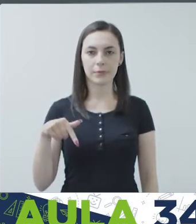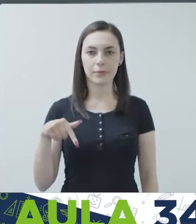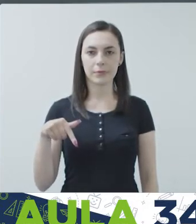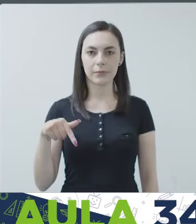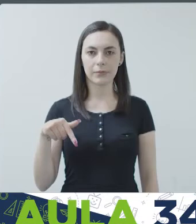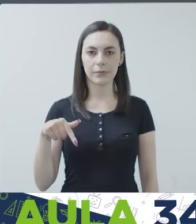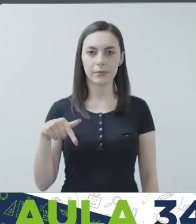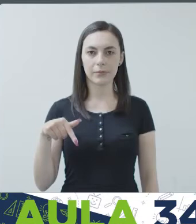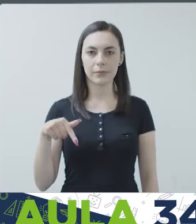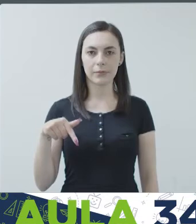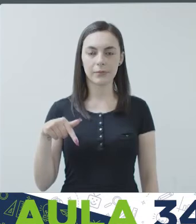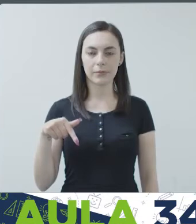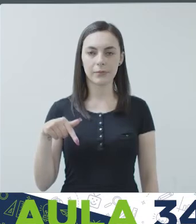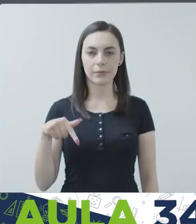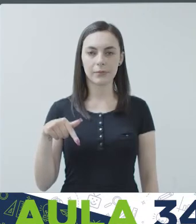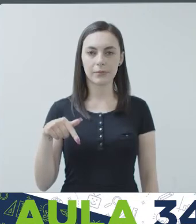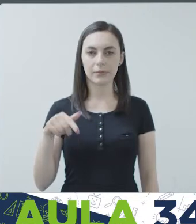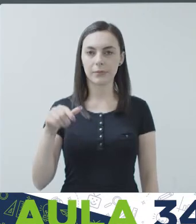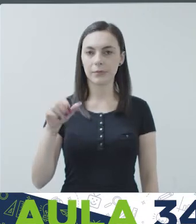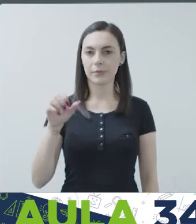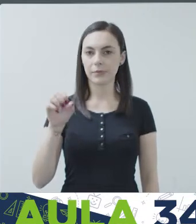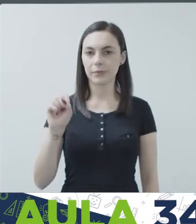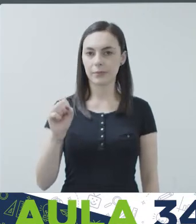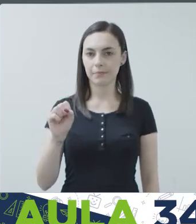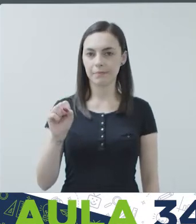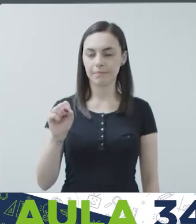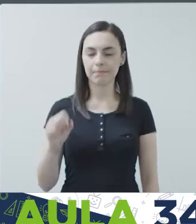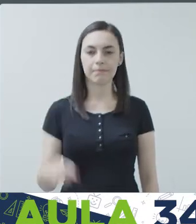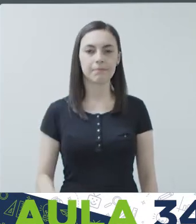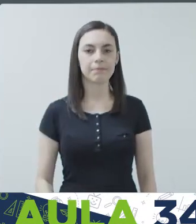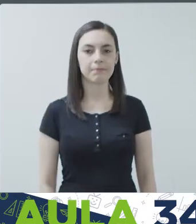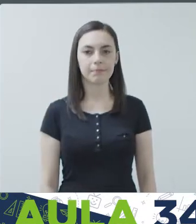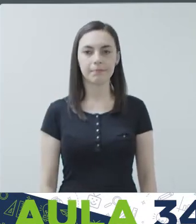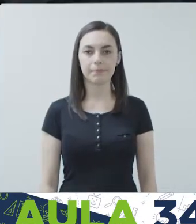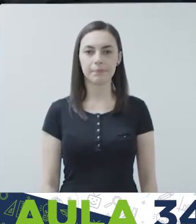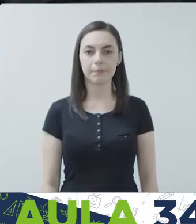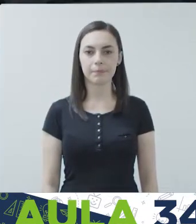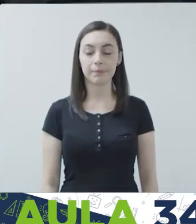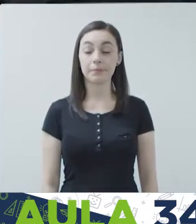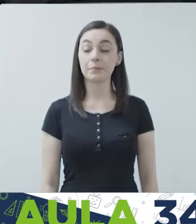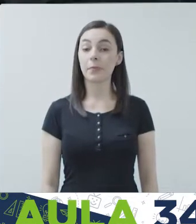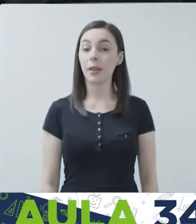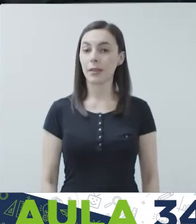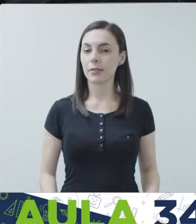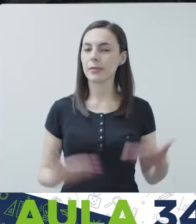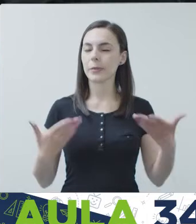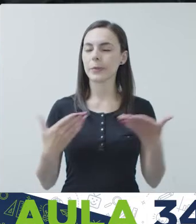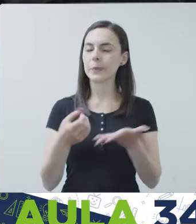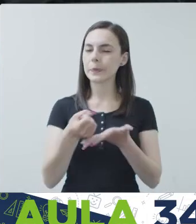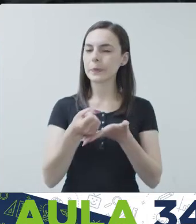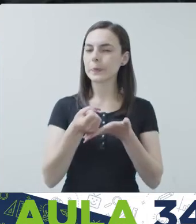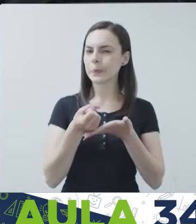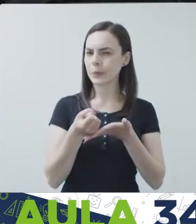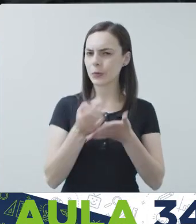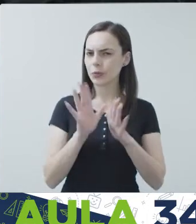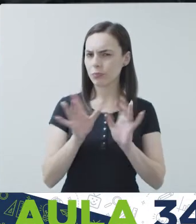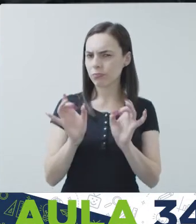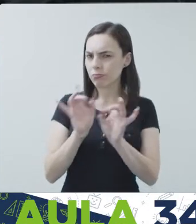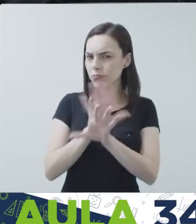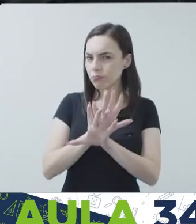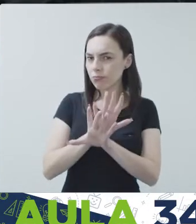sete e o número 8. Ah, me ajudem aí.